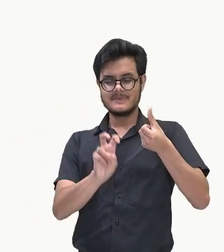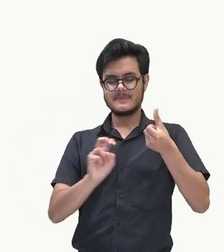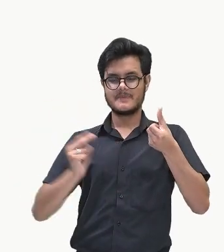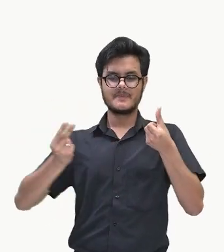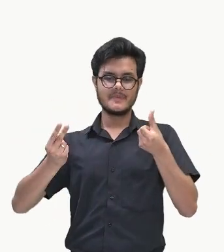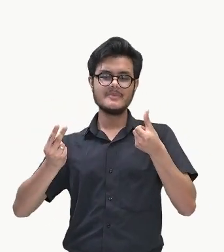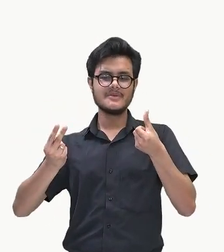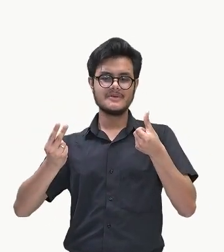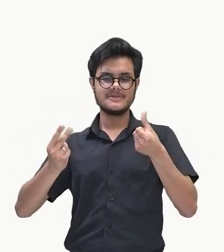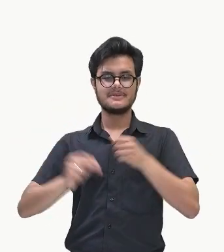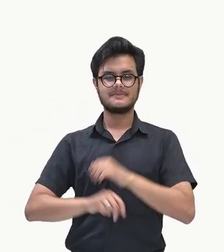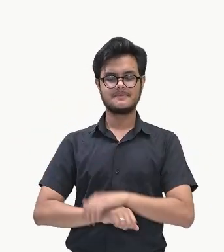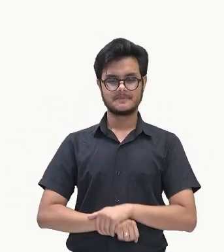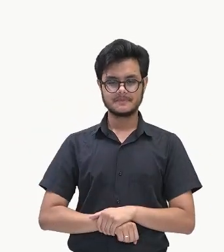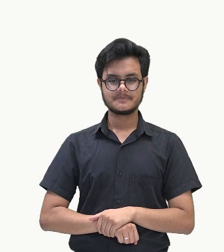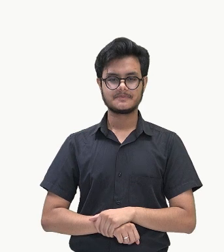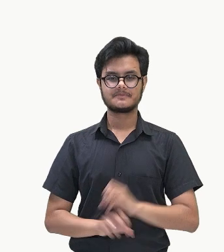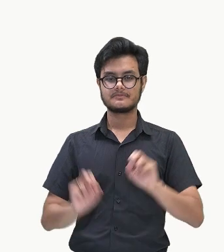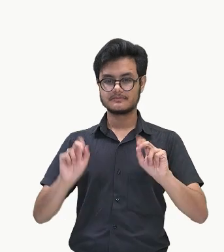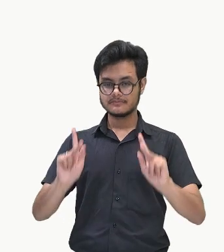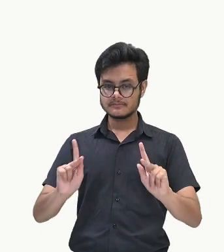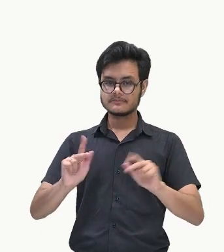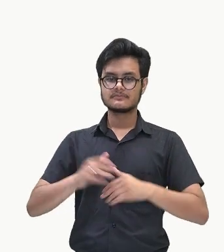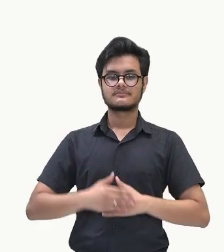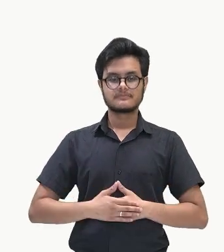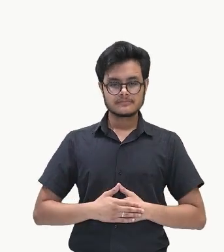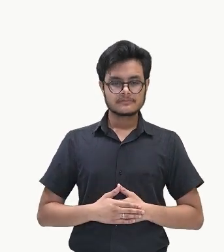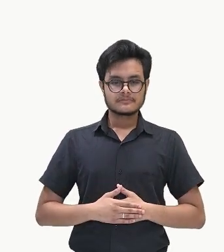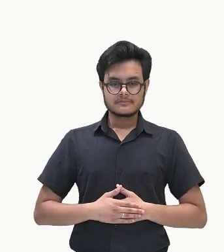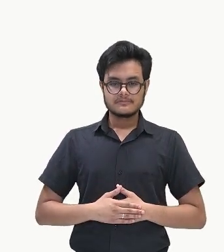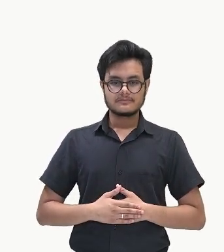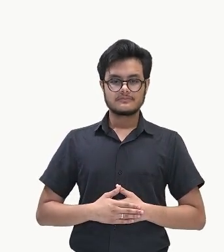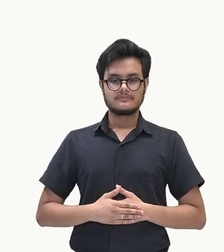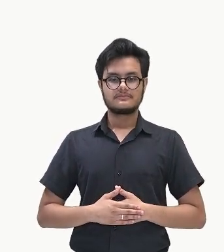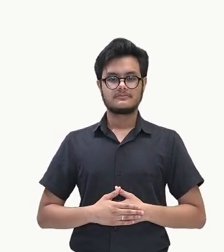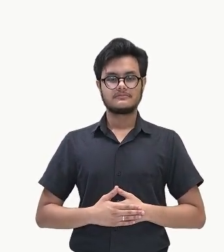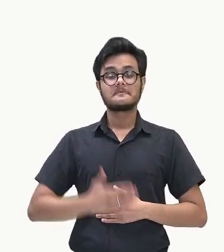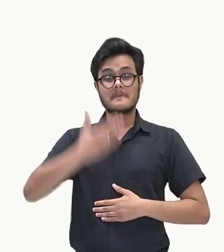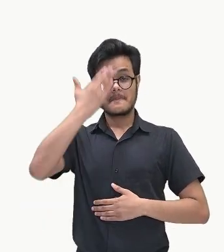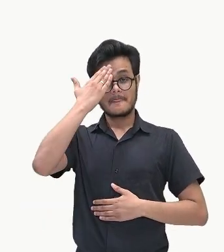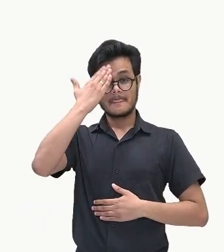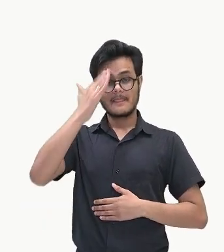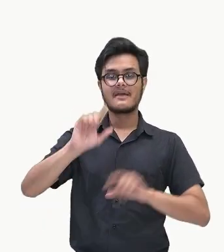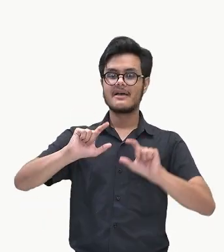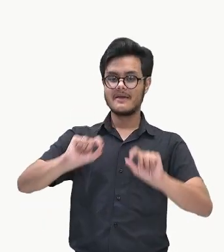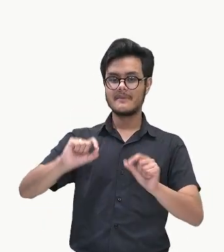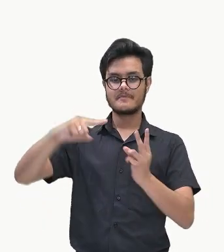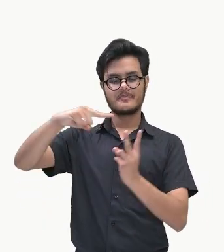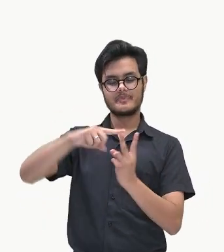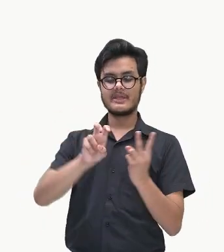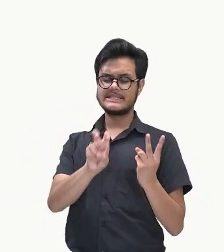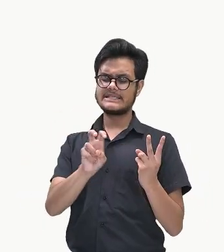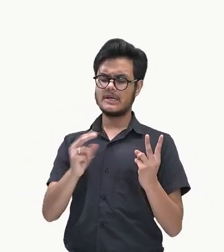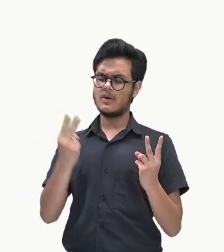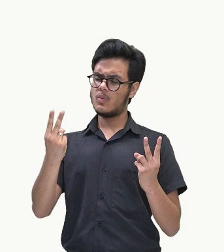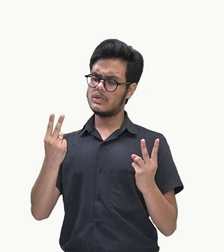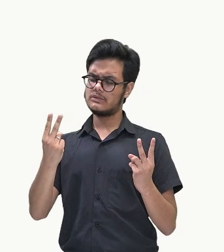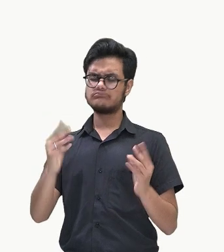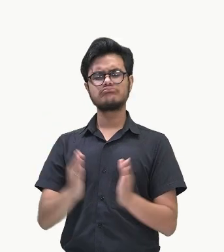ó. Nossa raiz não, a nossa potência aqui a gente vai resolver, que é o 5 ao quadrado, vai